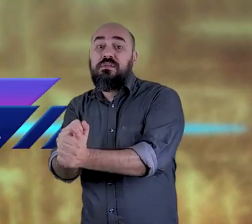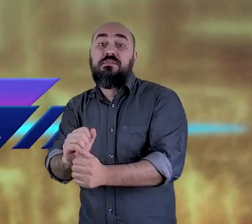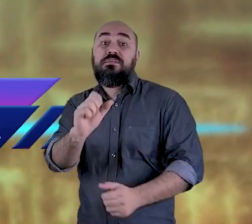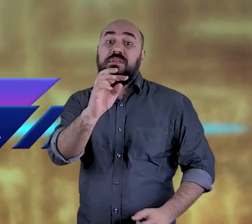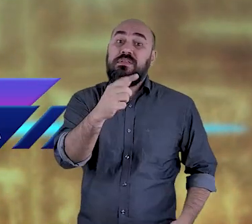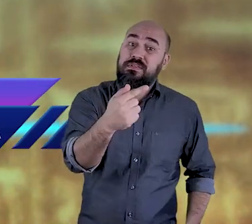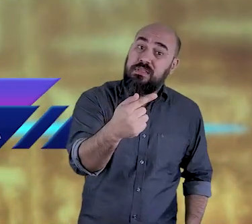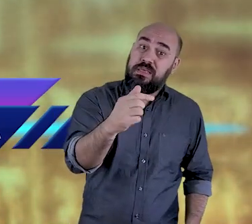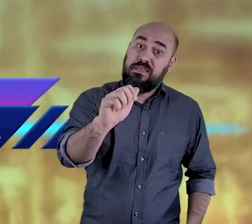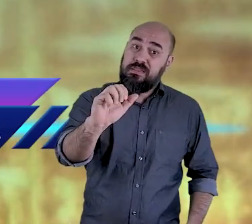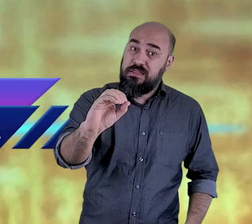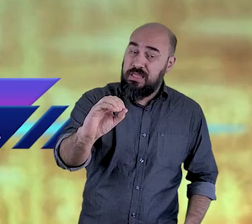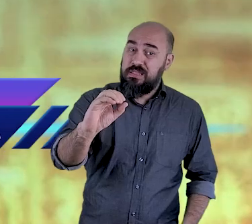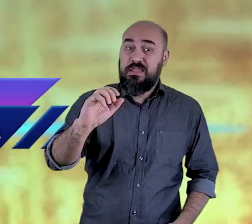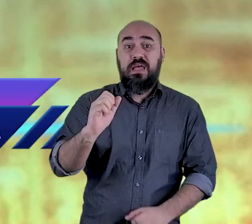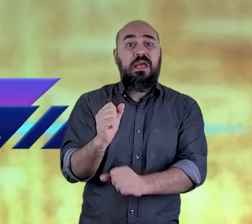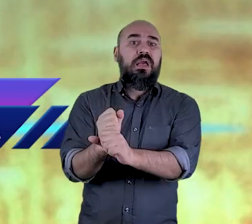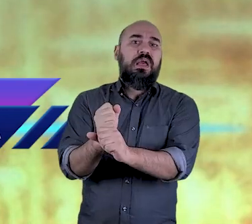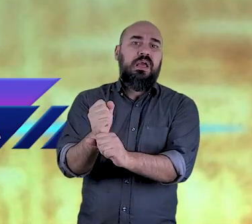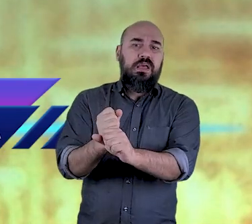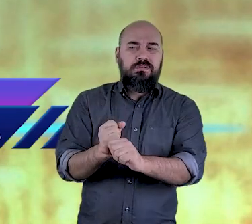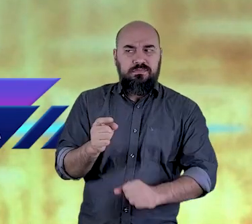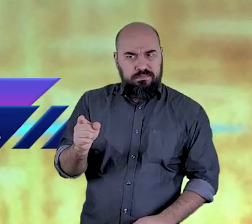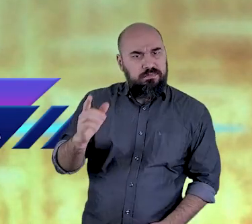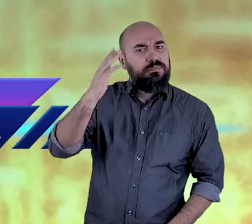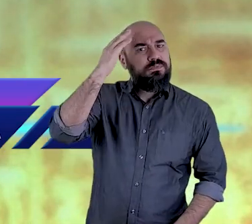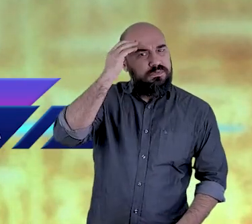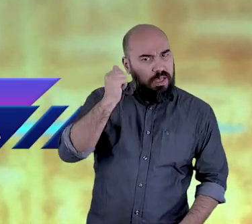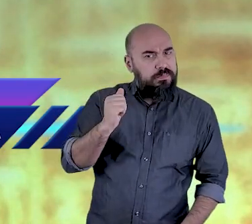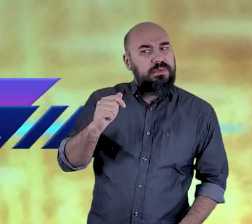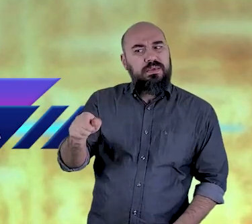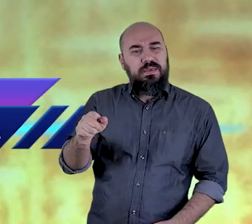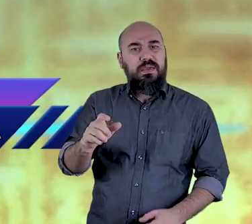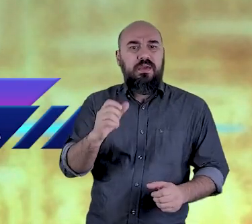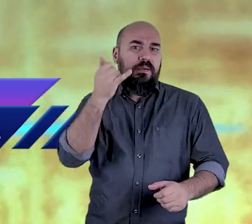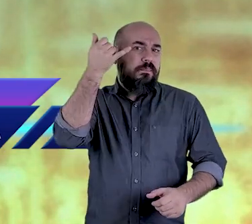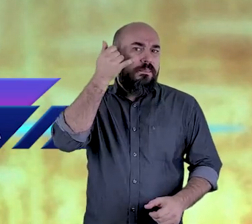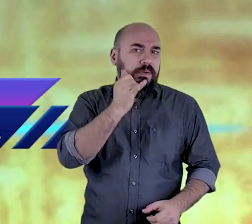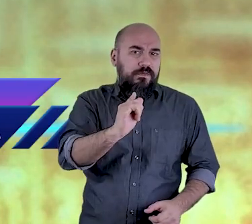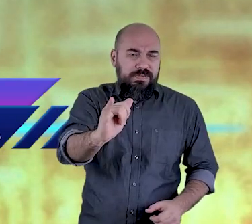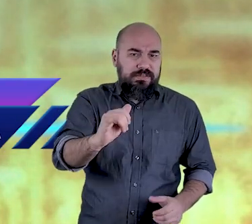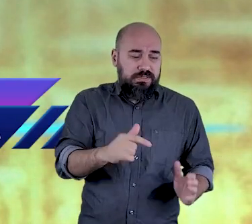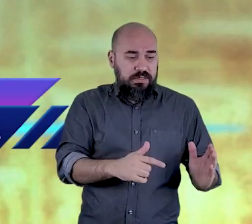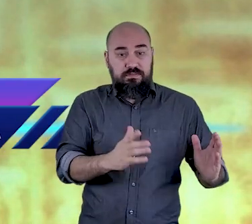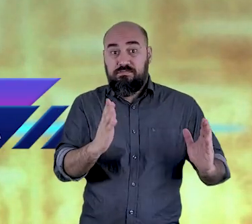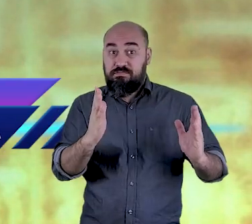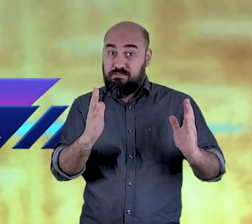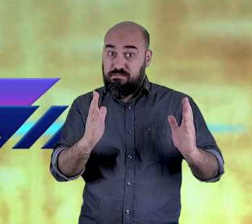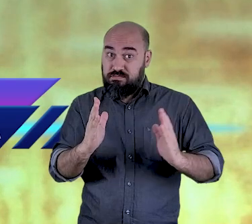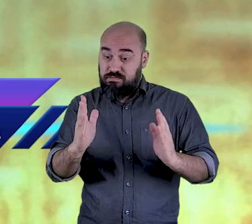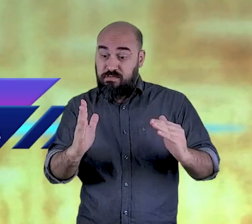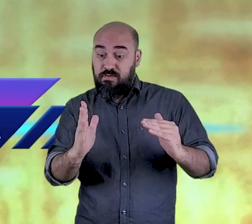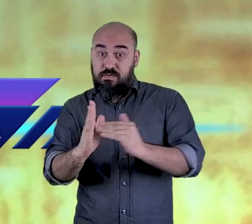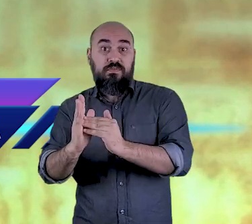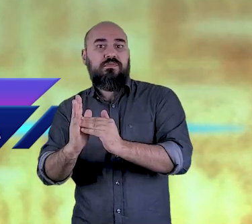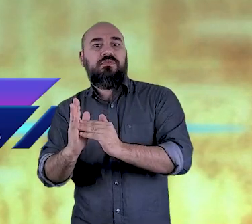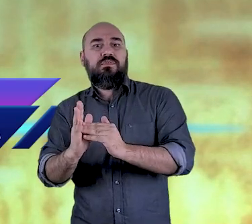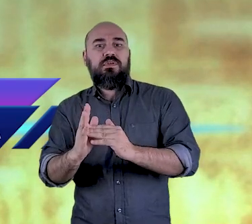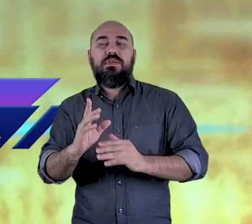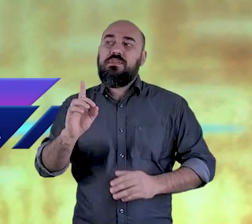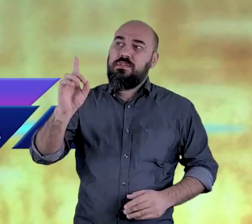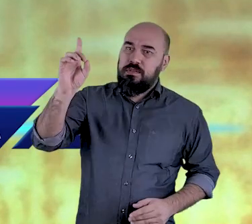isso que Daniel está nos falando aqui ele sabia que essa profecia estava chegando no fim e que Deus